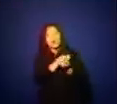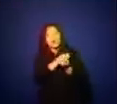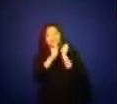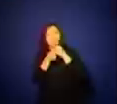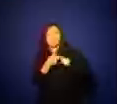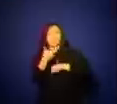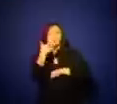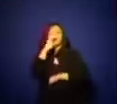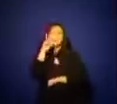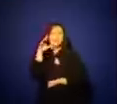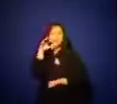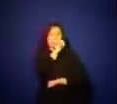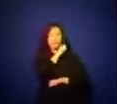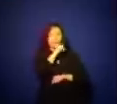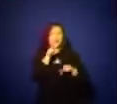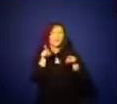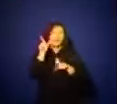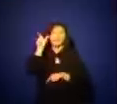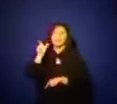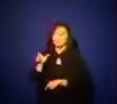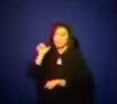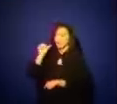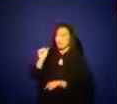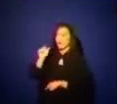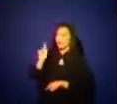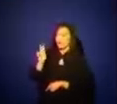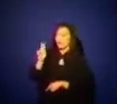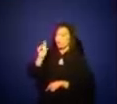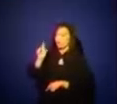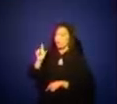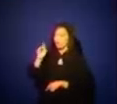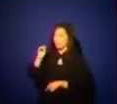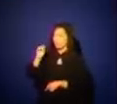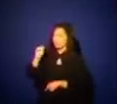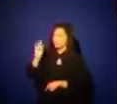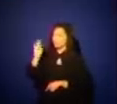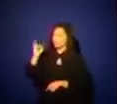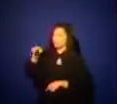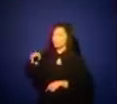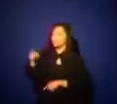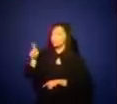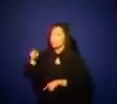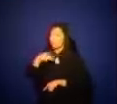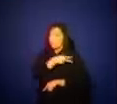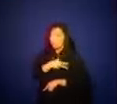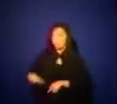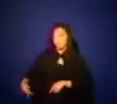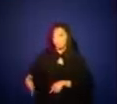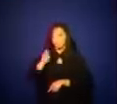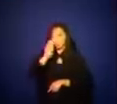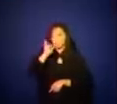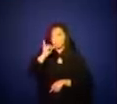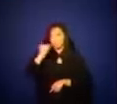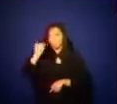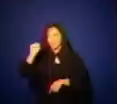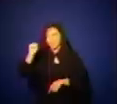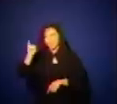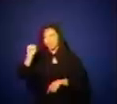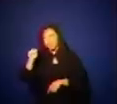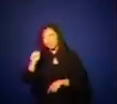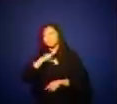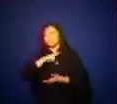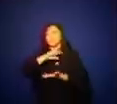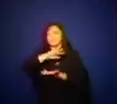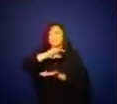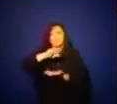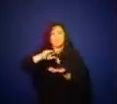e aí tem um trabalho muito bom do Agostinho Agostinho encaixa que é o presidente do BBS mostrando porque que isso aconteceu tem várias eh